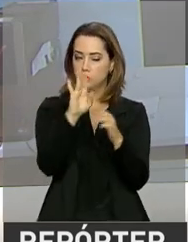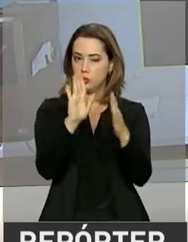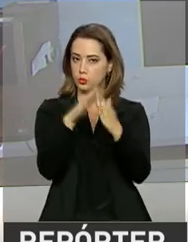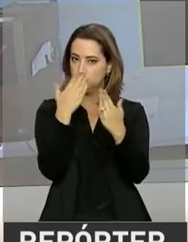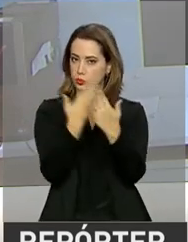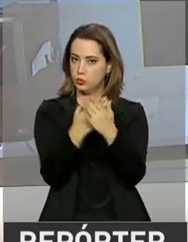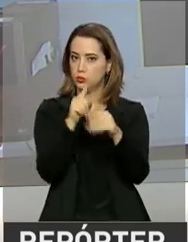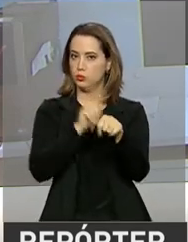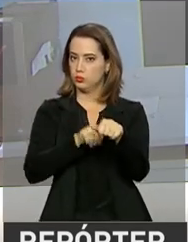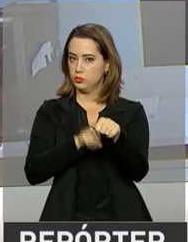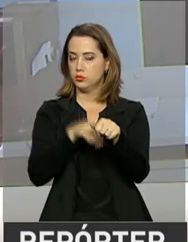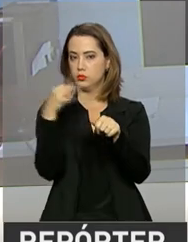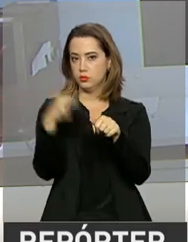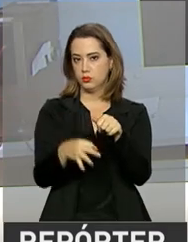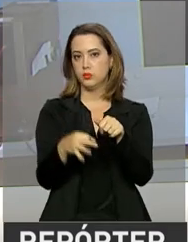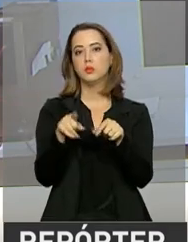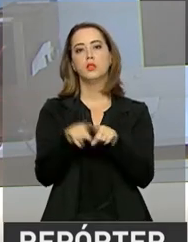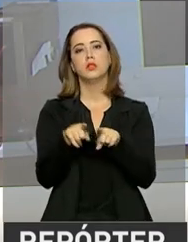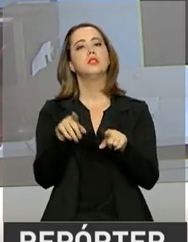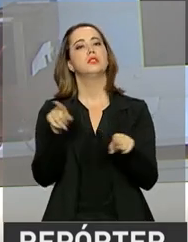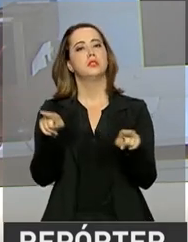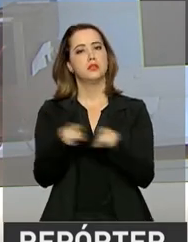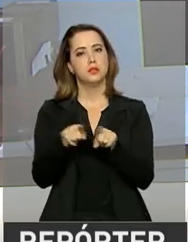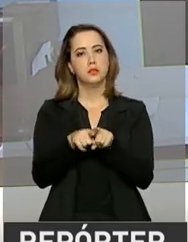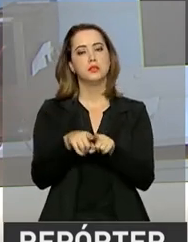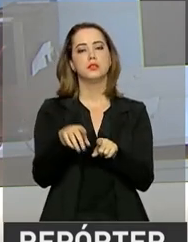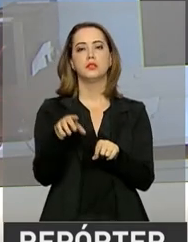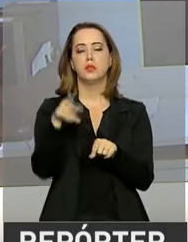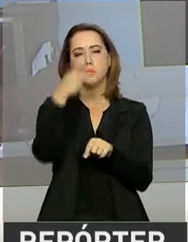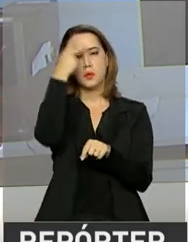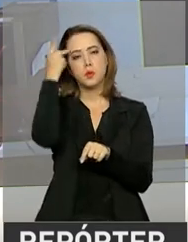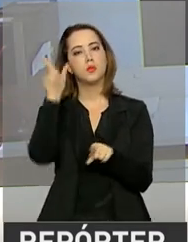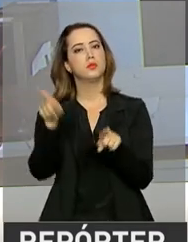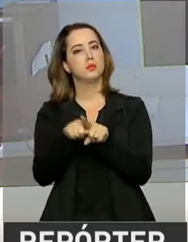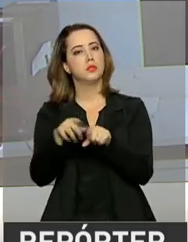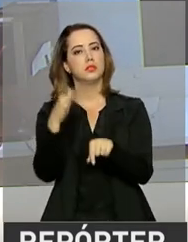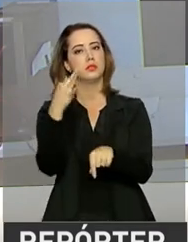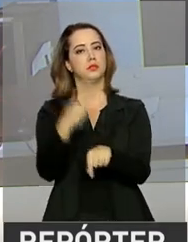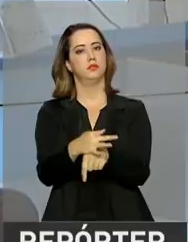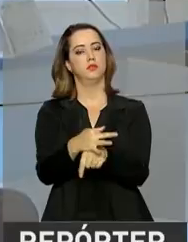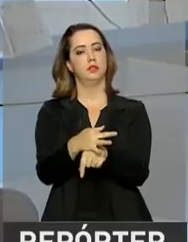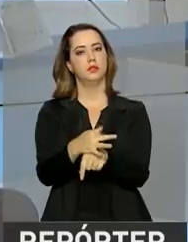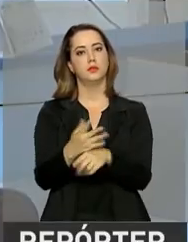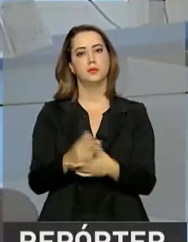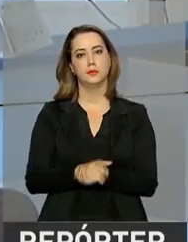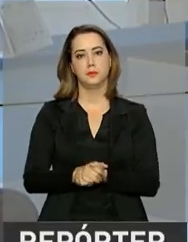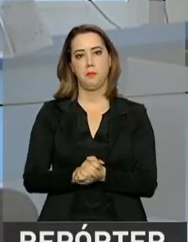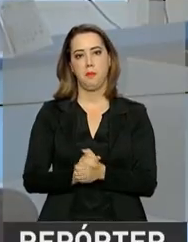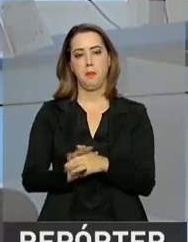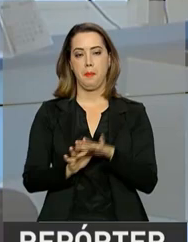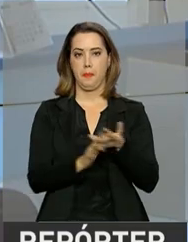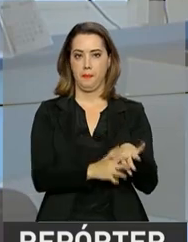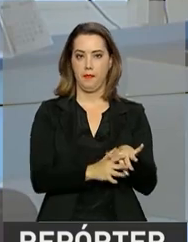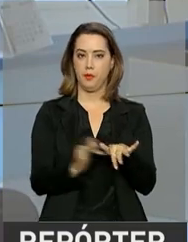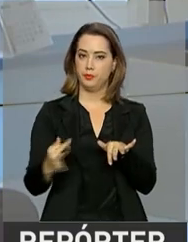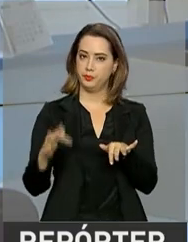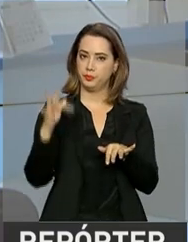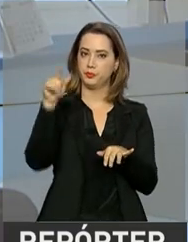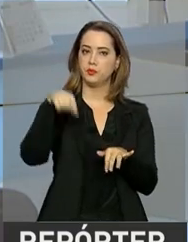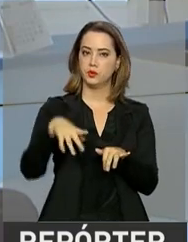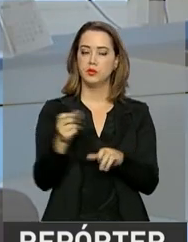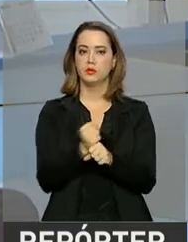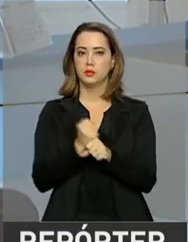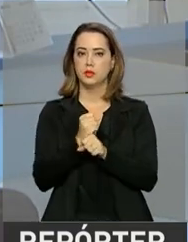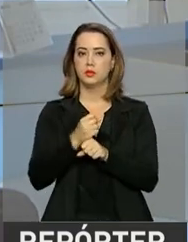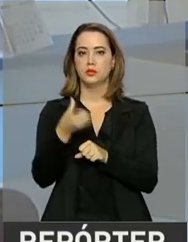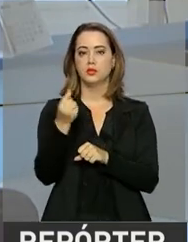escolar O estagiário tem direito a férias proporcionais ao período do estágio a inflação este ano deve ficar